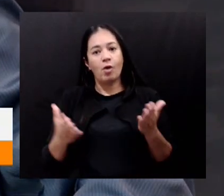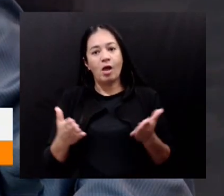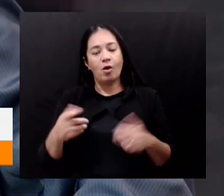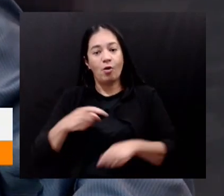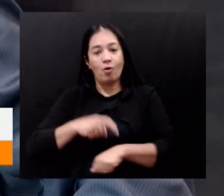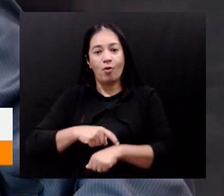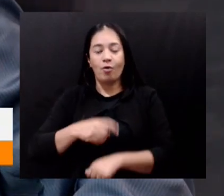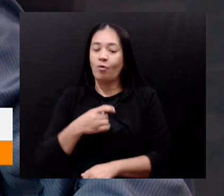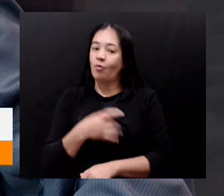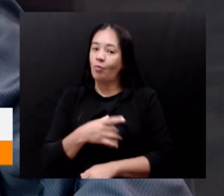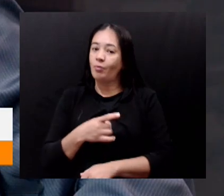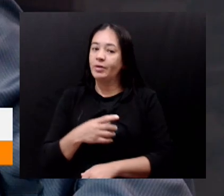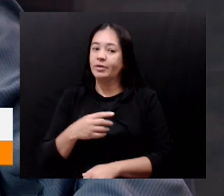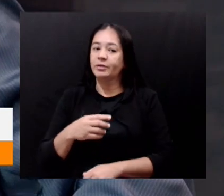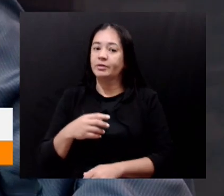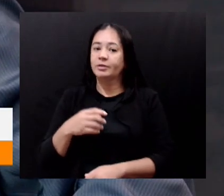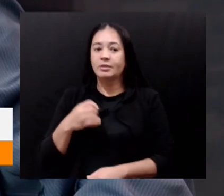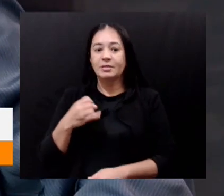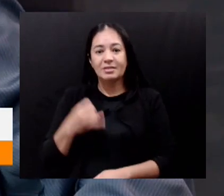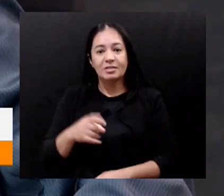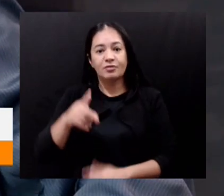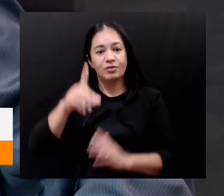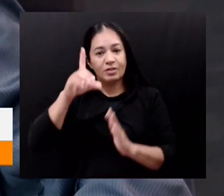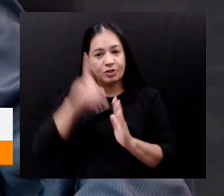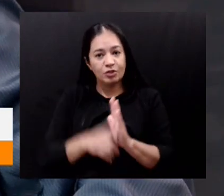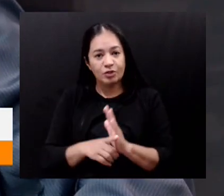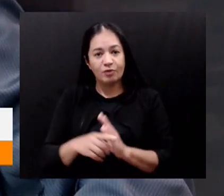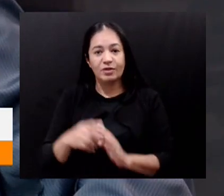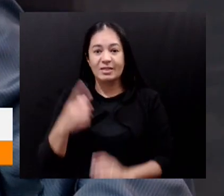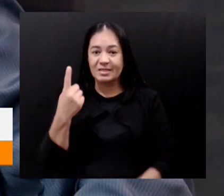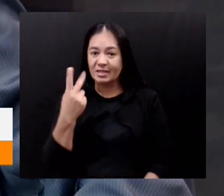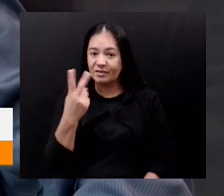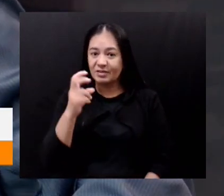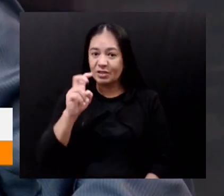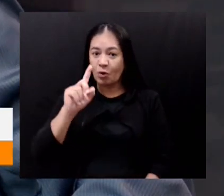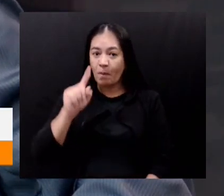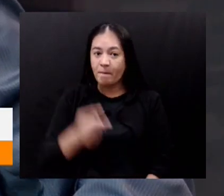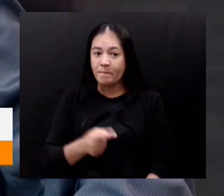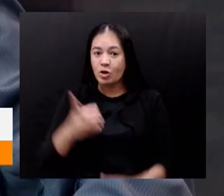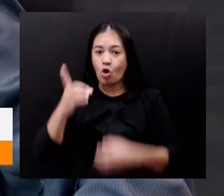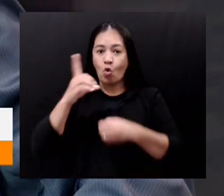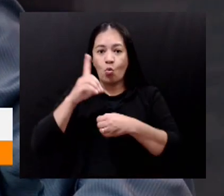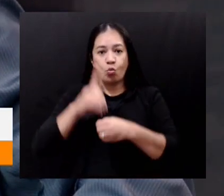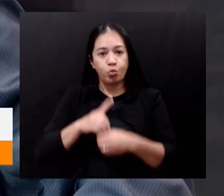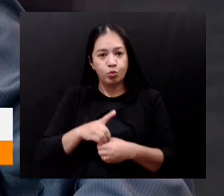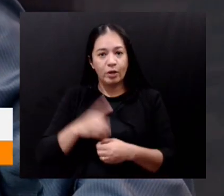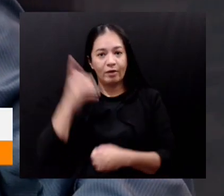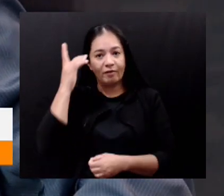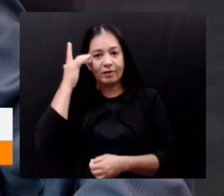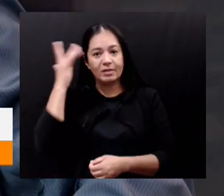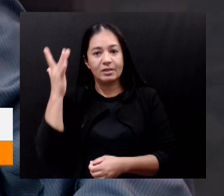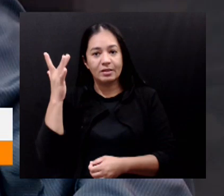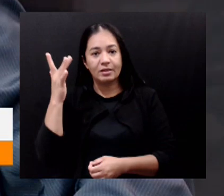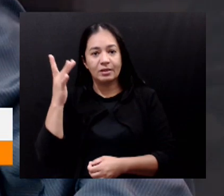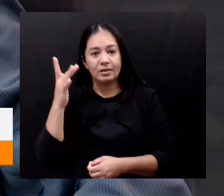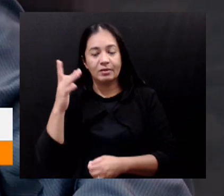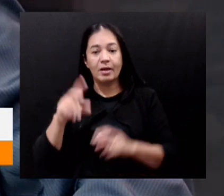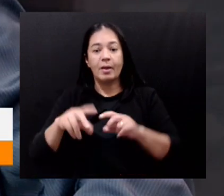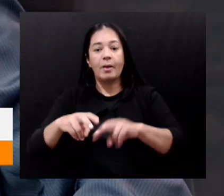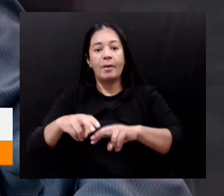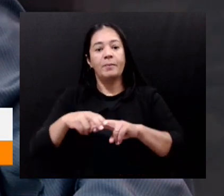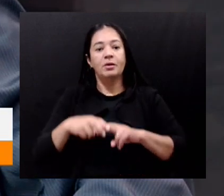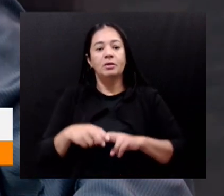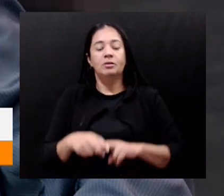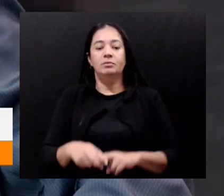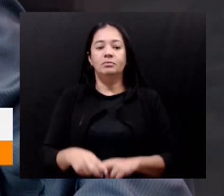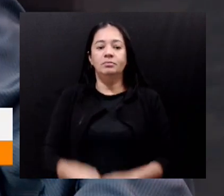você Uhum. investe seus $125.000, você tem direito a um green card, é um facilitador, é até um motivo pelo qual muitas